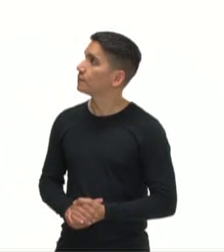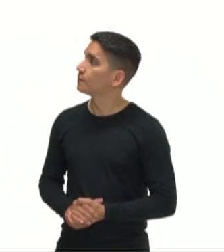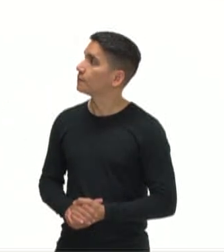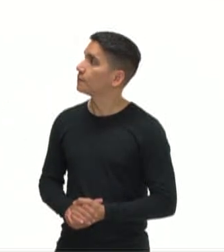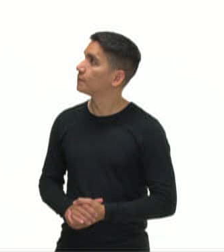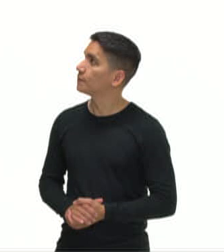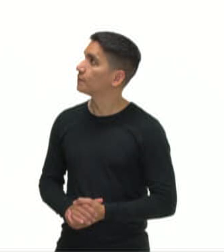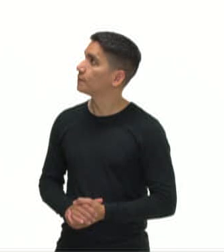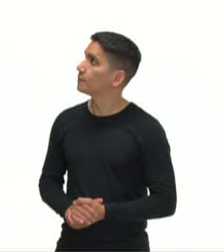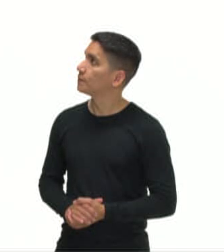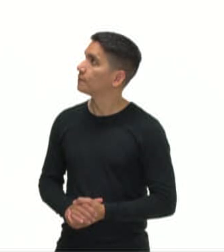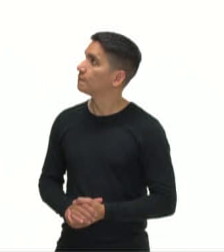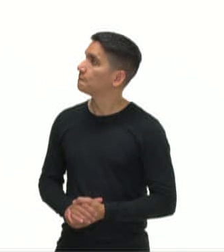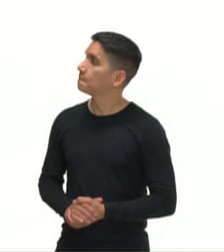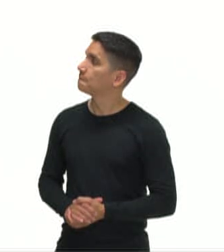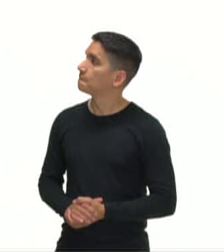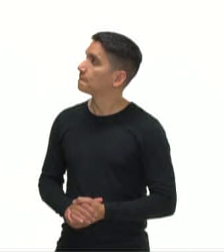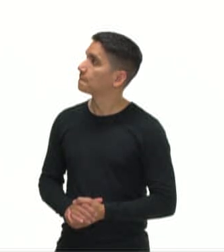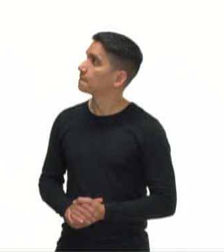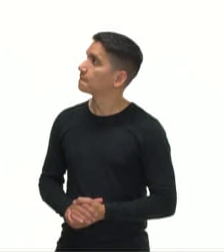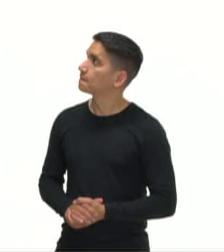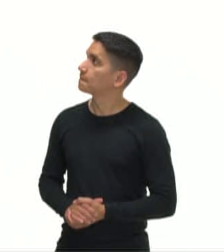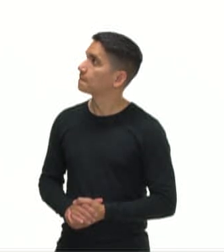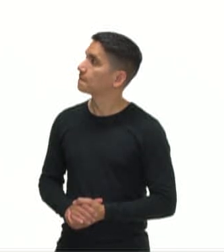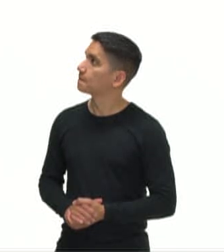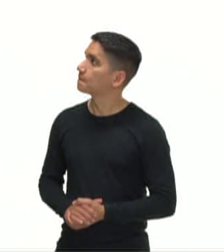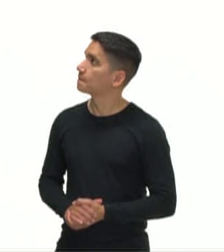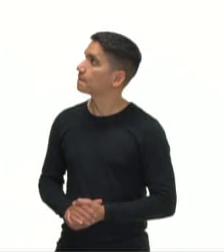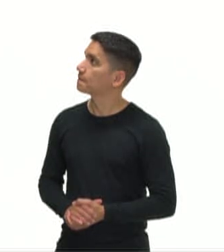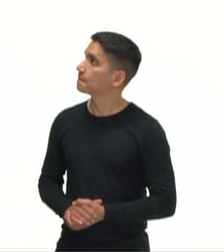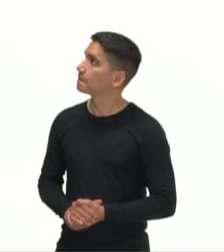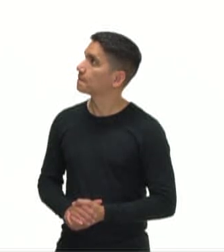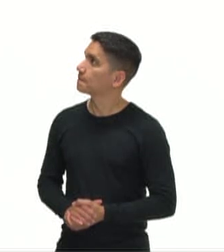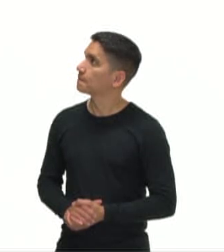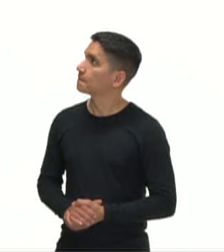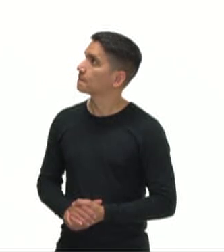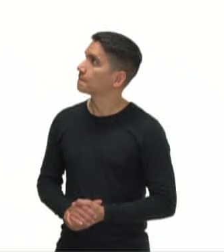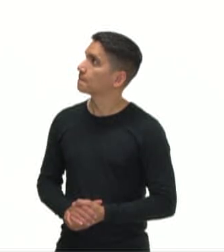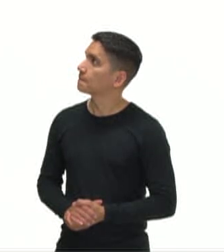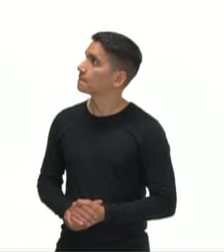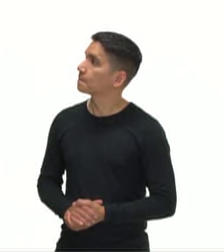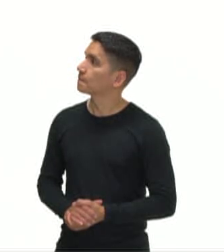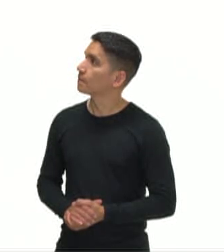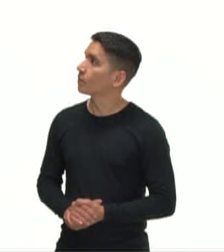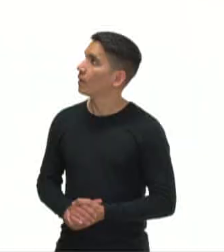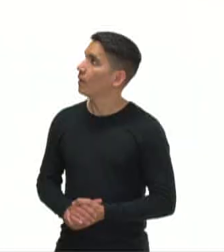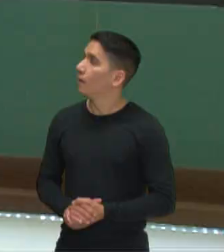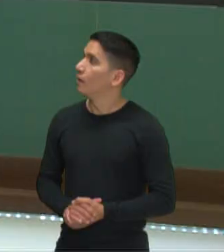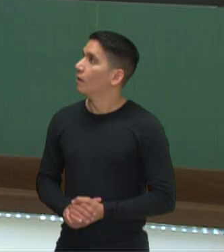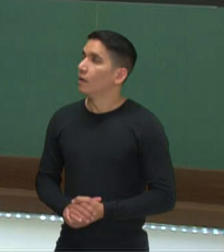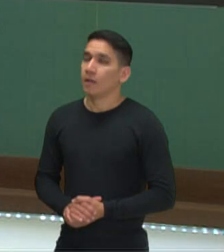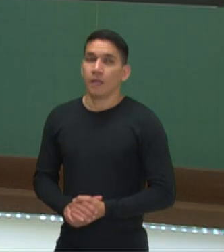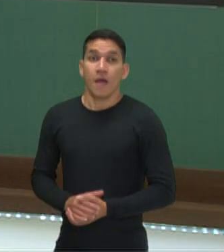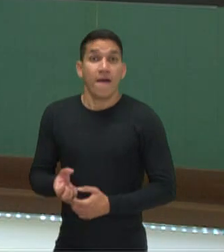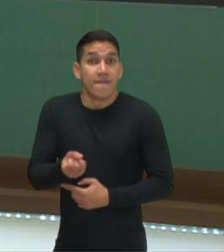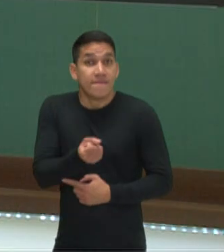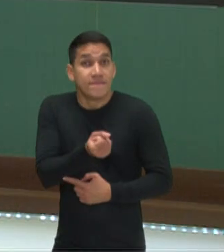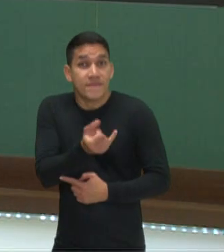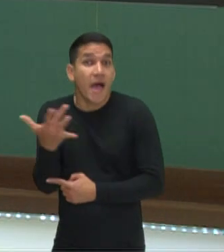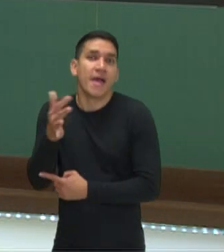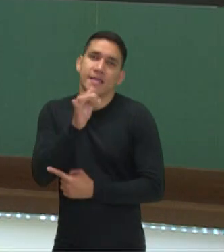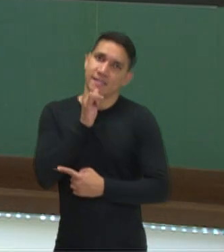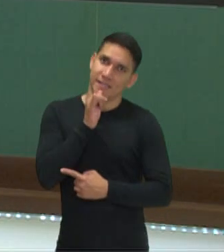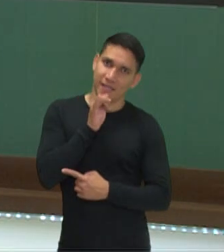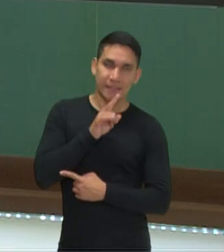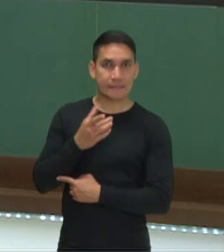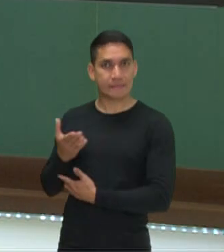politetrafluoretileno, nylon, borracha sintética, poliéster, acrílico, entre outros